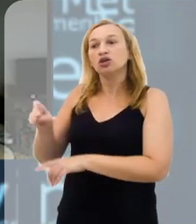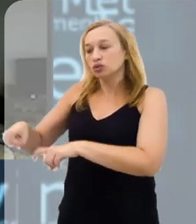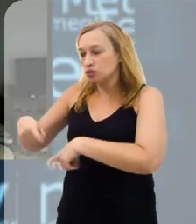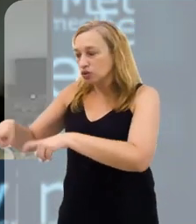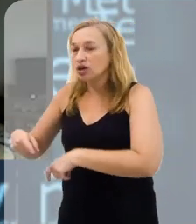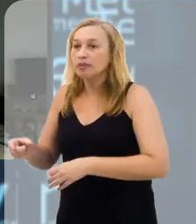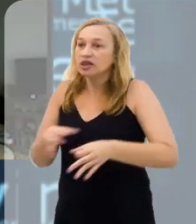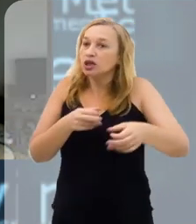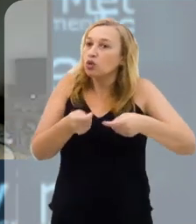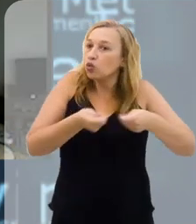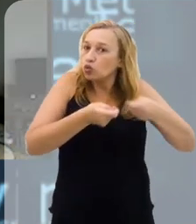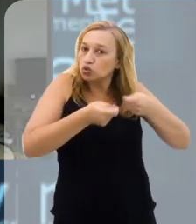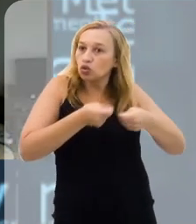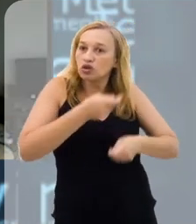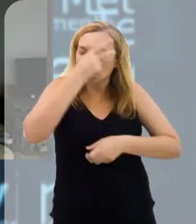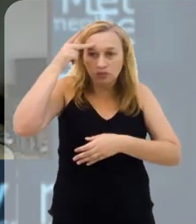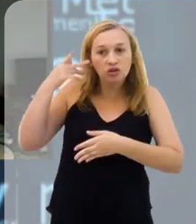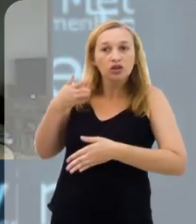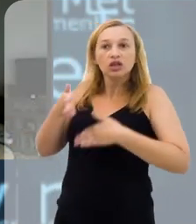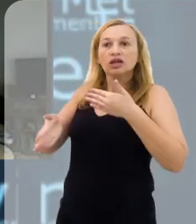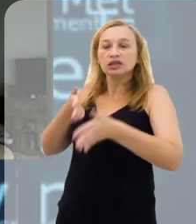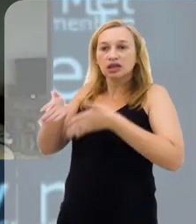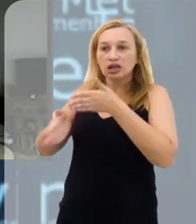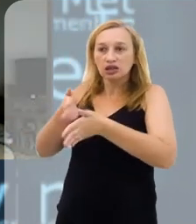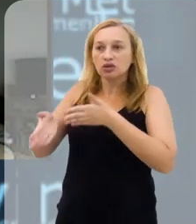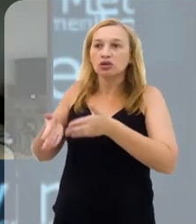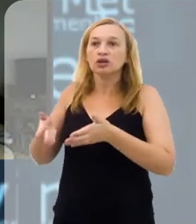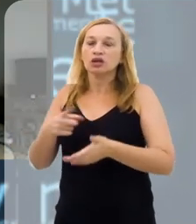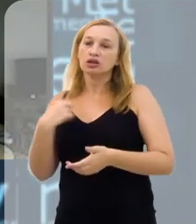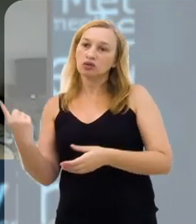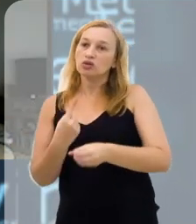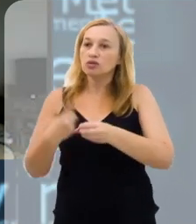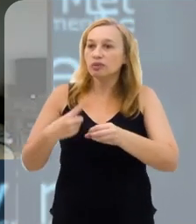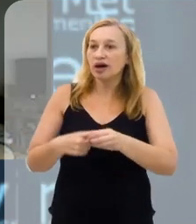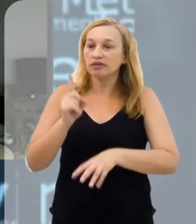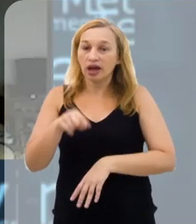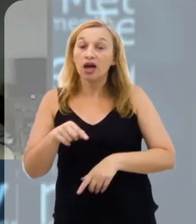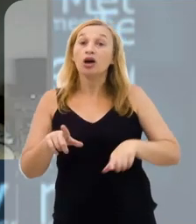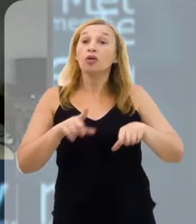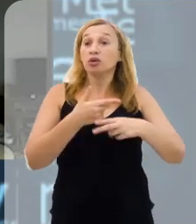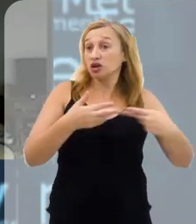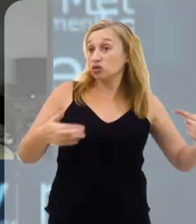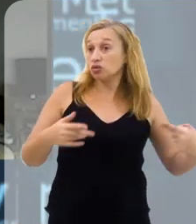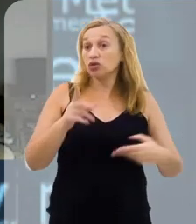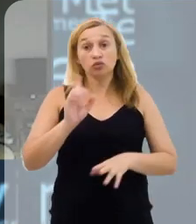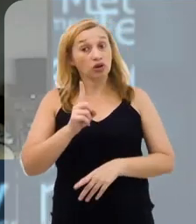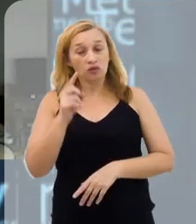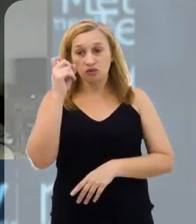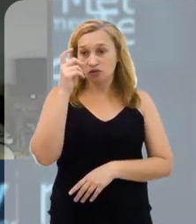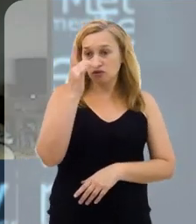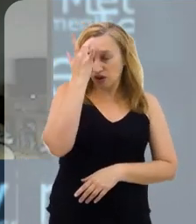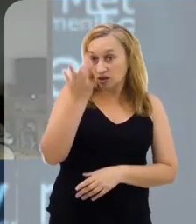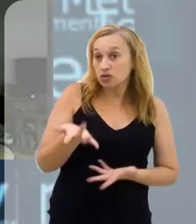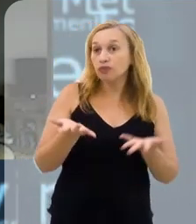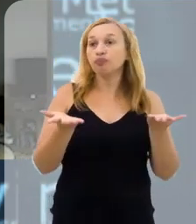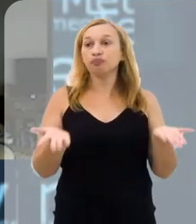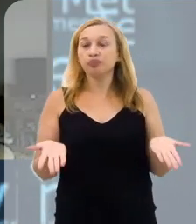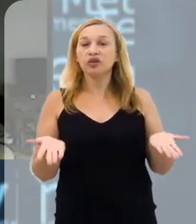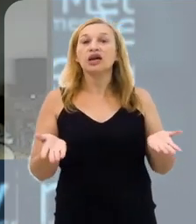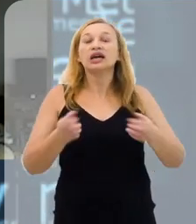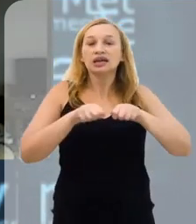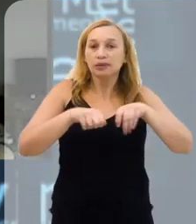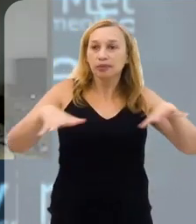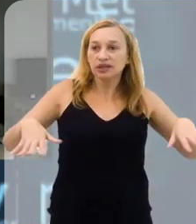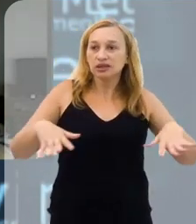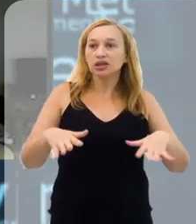até a comunidade, para a gente também ter esse controle das pessoas que estão entrando na nossa comunidade, né? Que as coisas hoje em dia não estão fáceis, né?